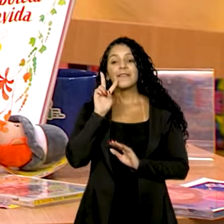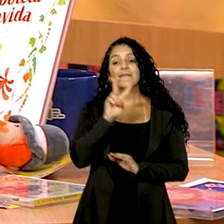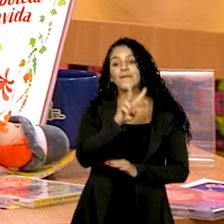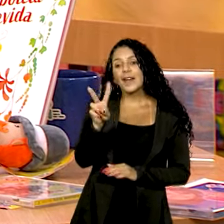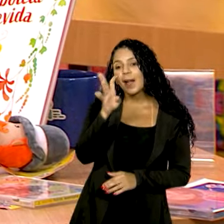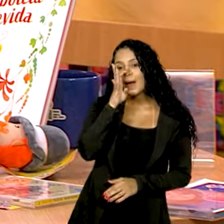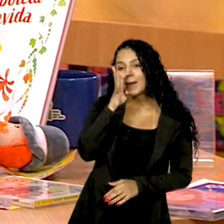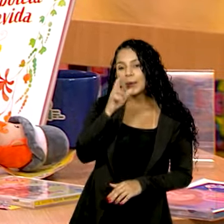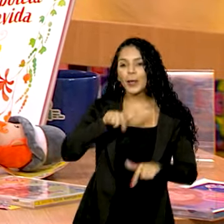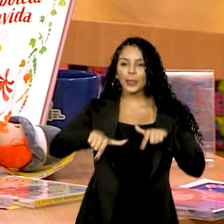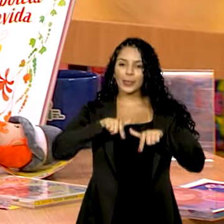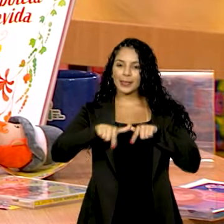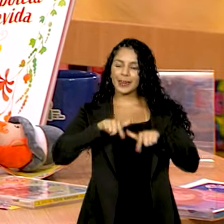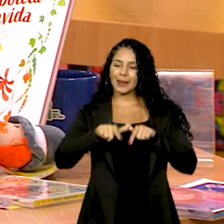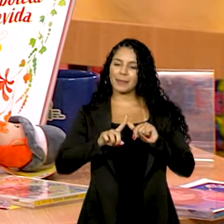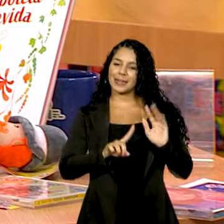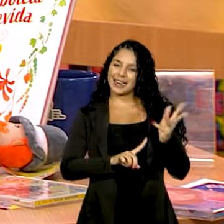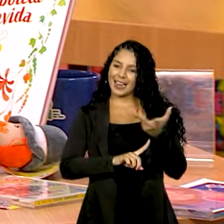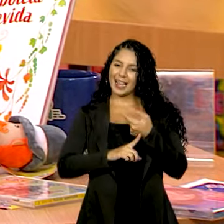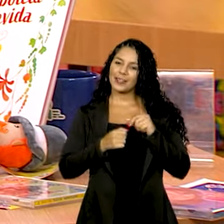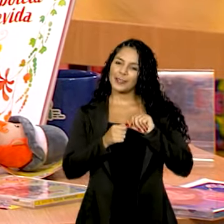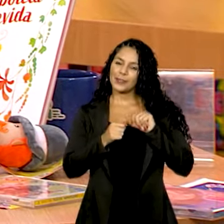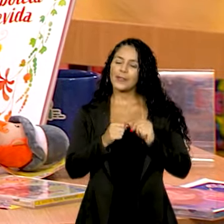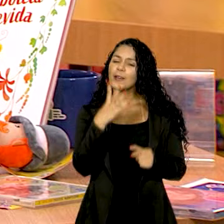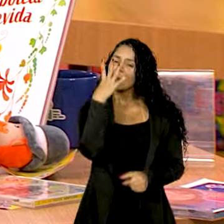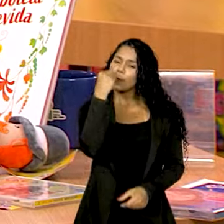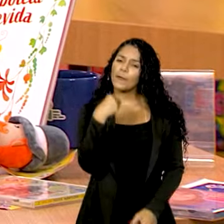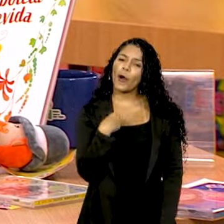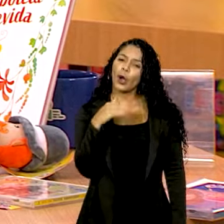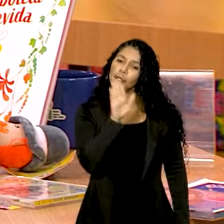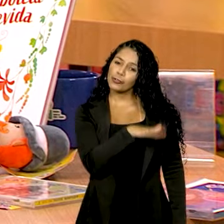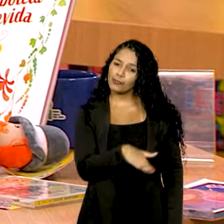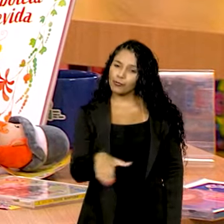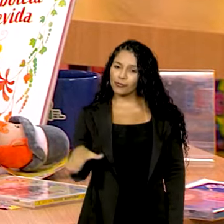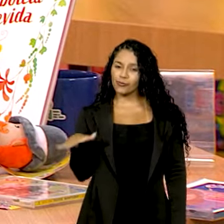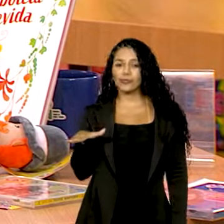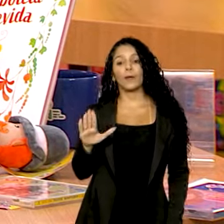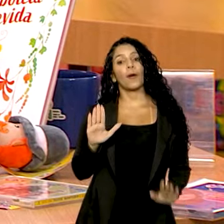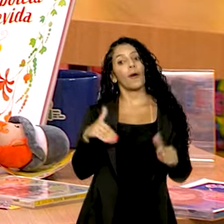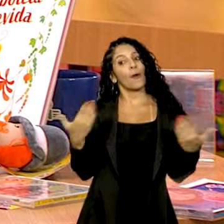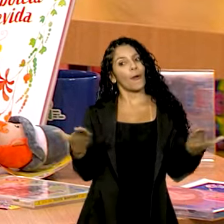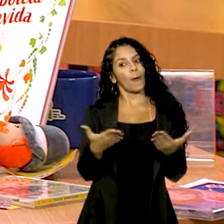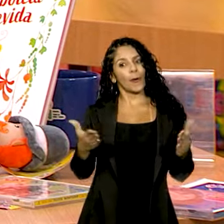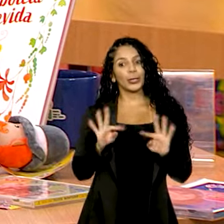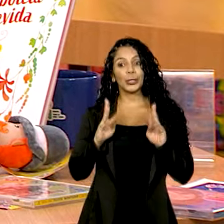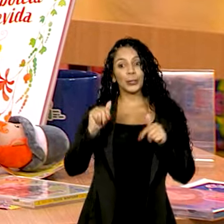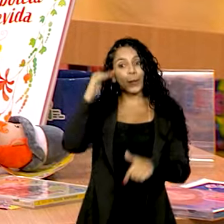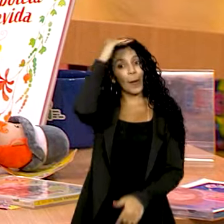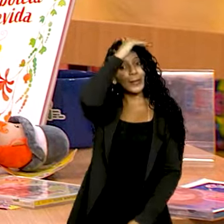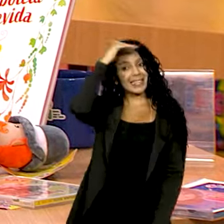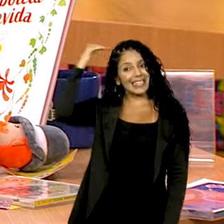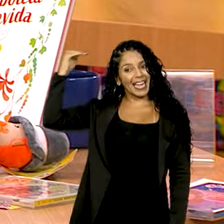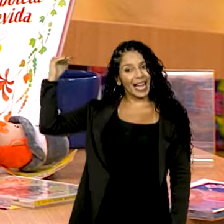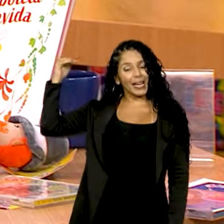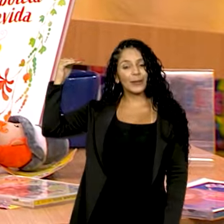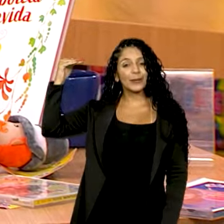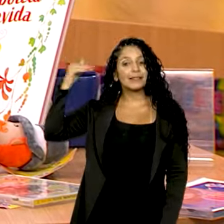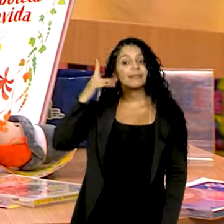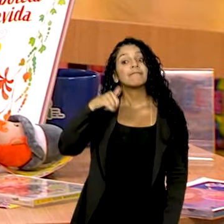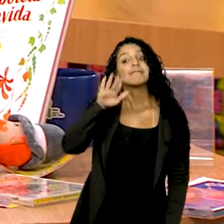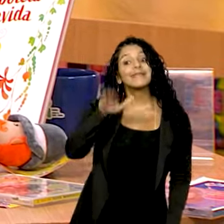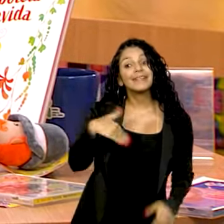vai poder acompanhar o trabalho que a arte fez com fotos de crianças. Hoje todos adultos. E quem